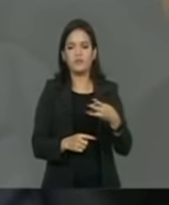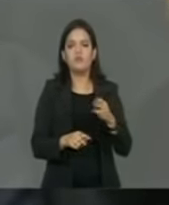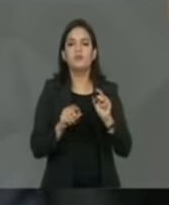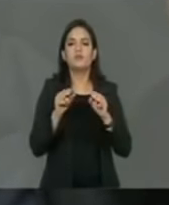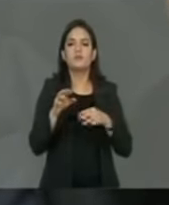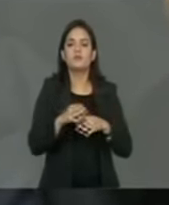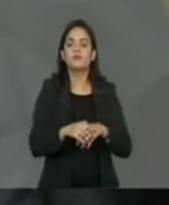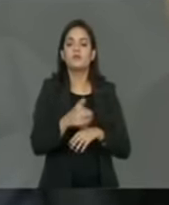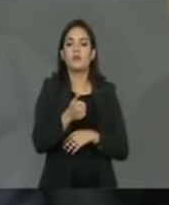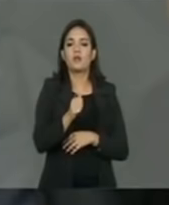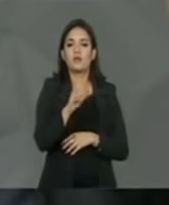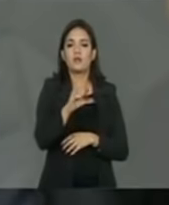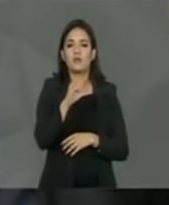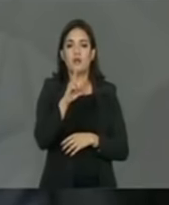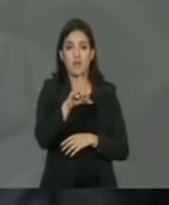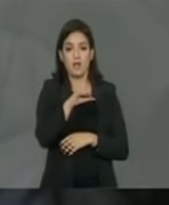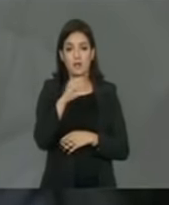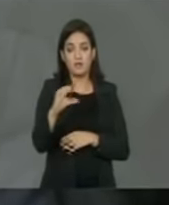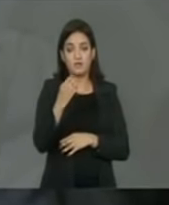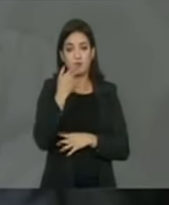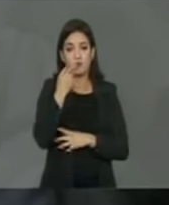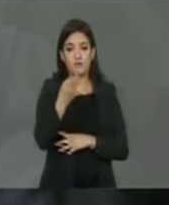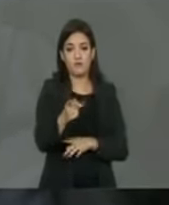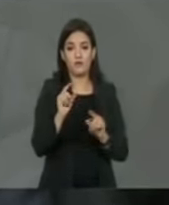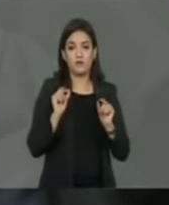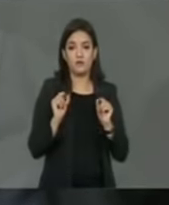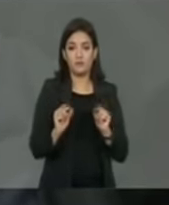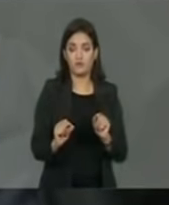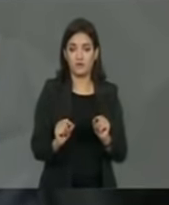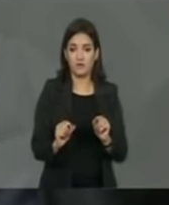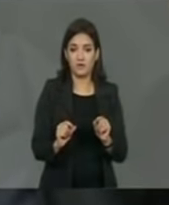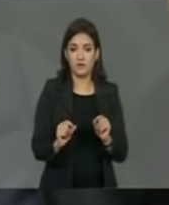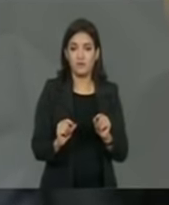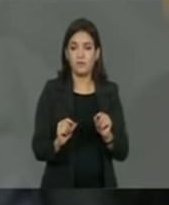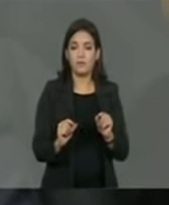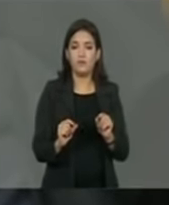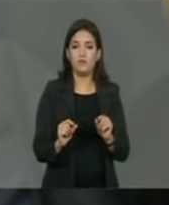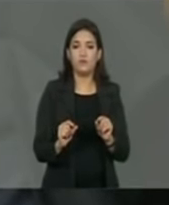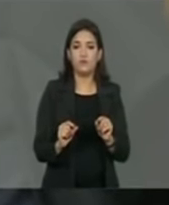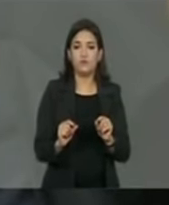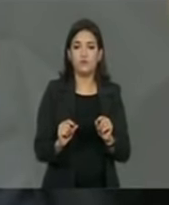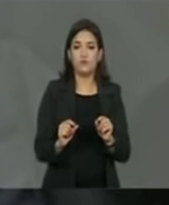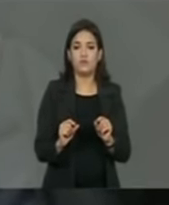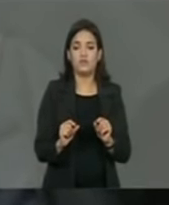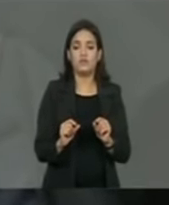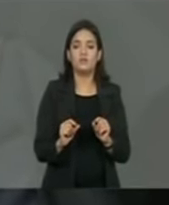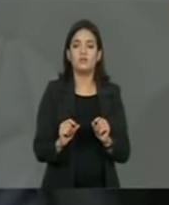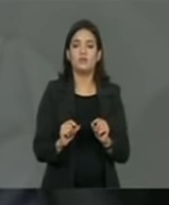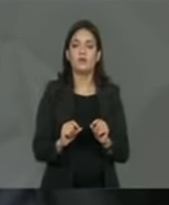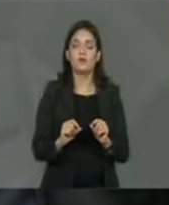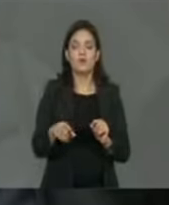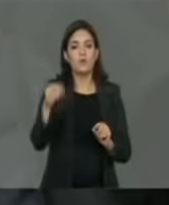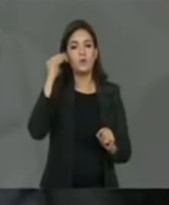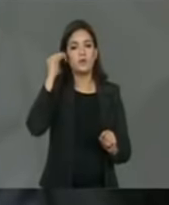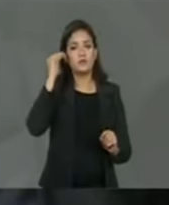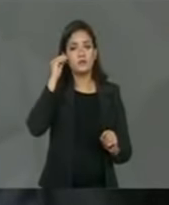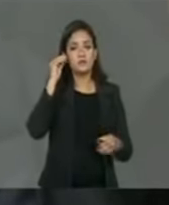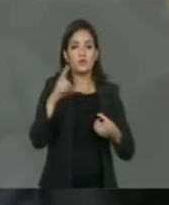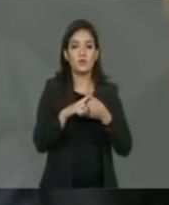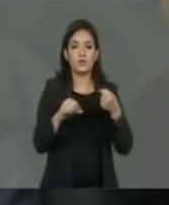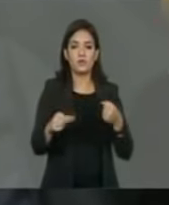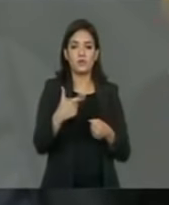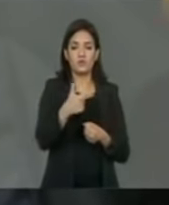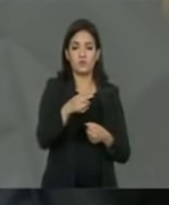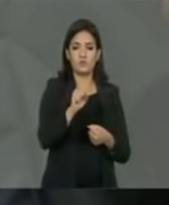e afirmando assim no que concerne à interpretação do artigo 283 do cpp na